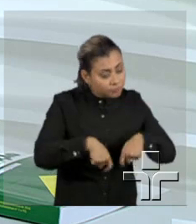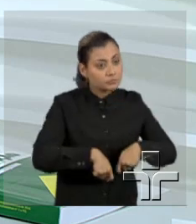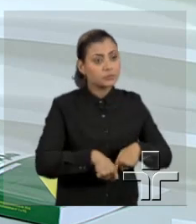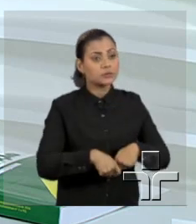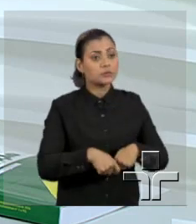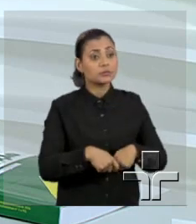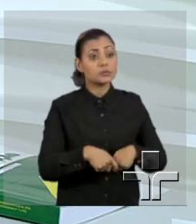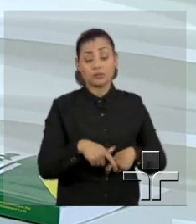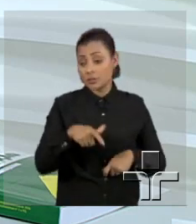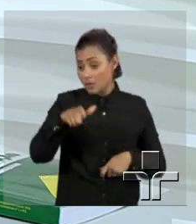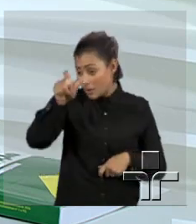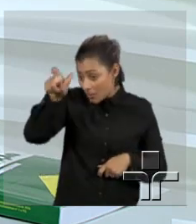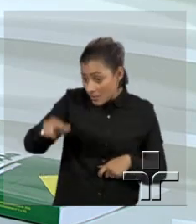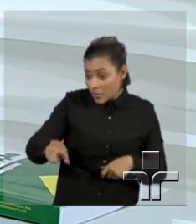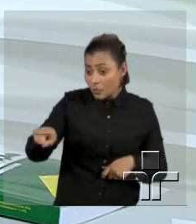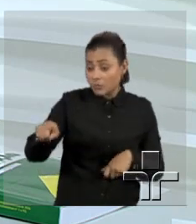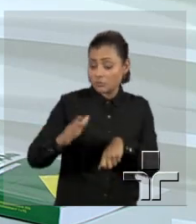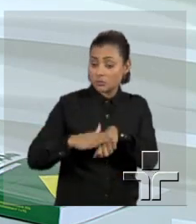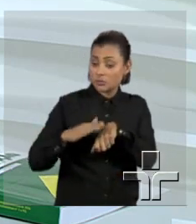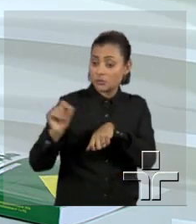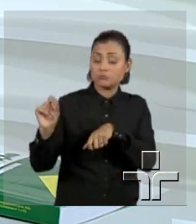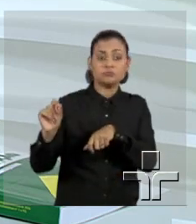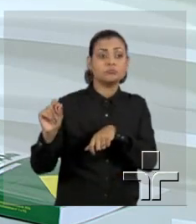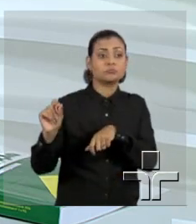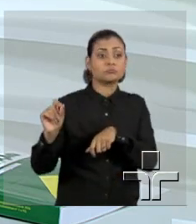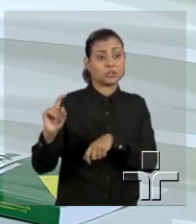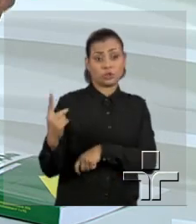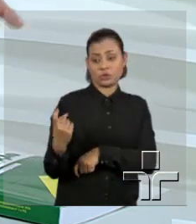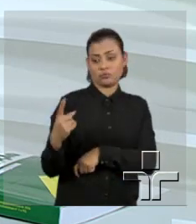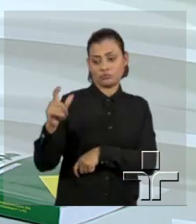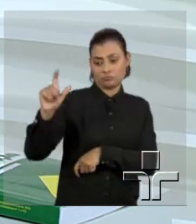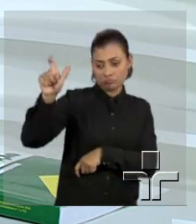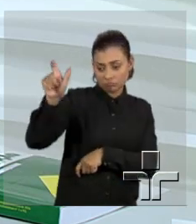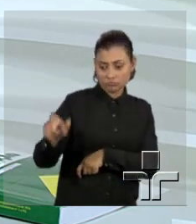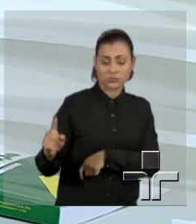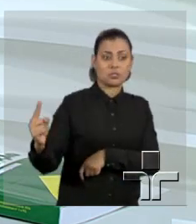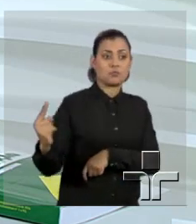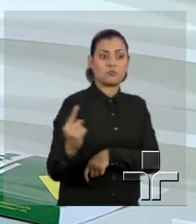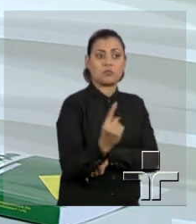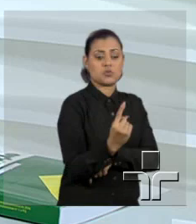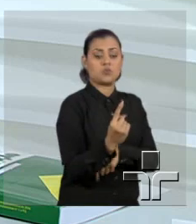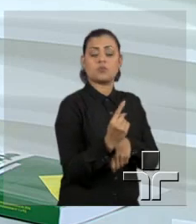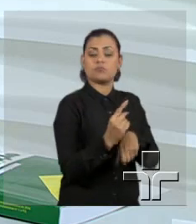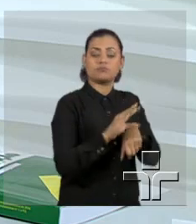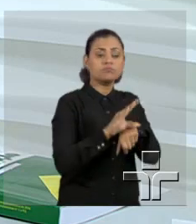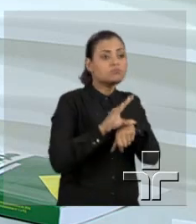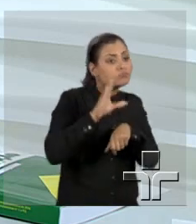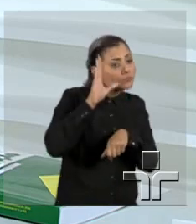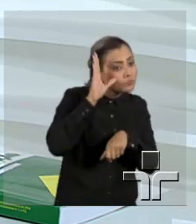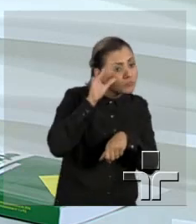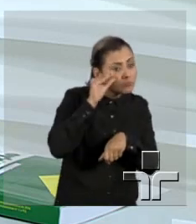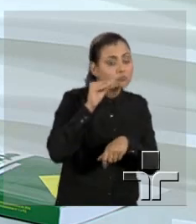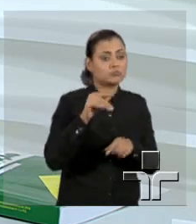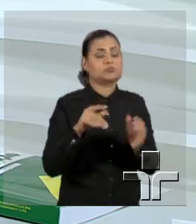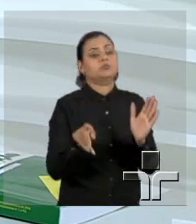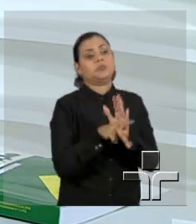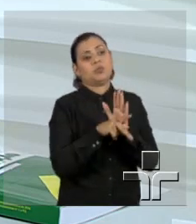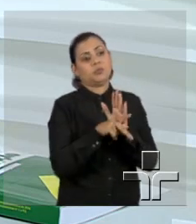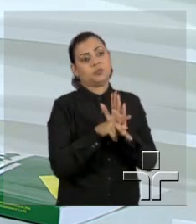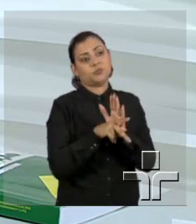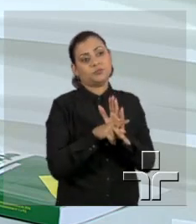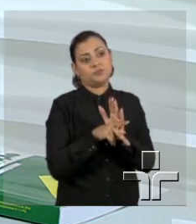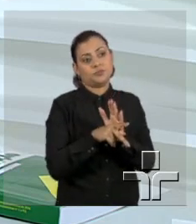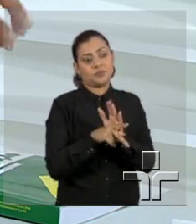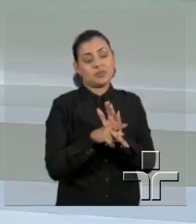que alguém maneje o mandado de injunção individualmente, ou maneje a ação subjetivamente, processo